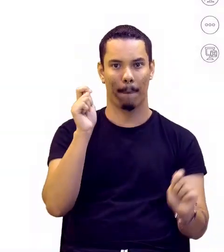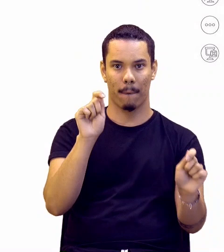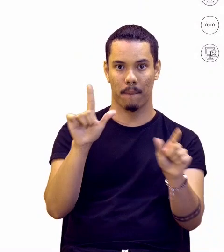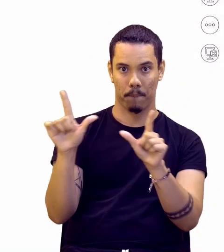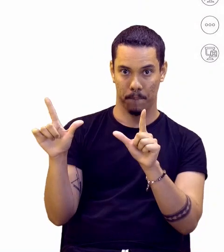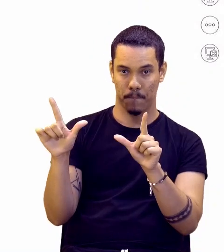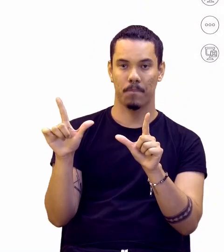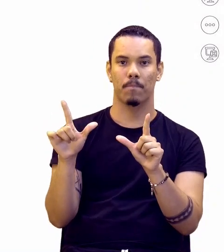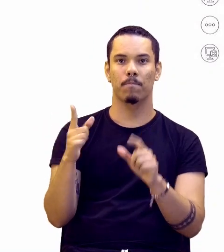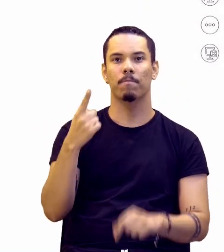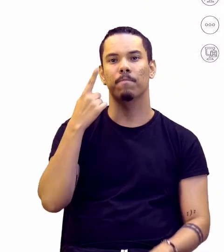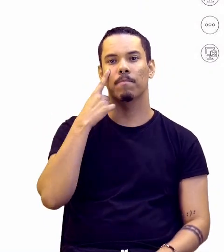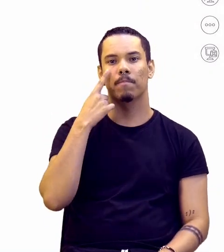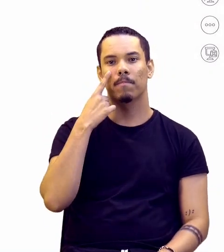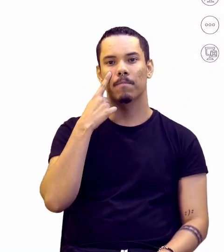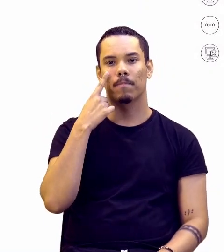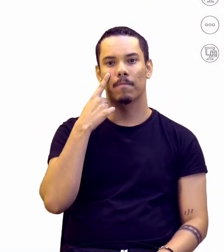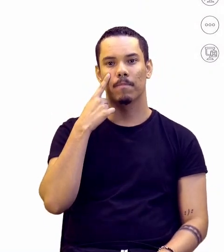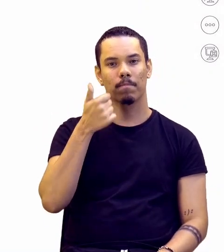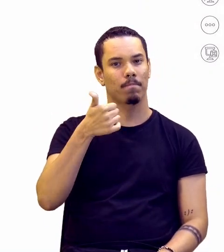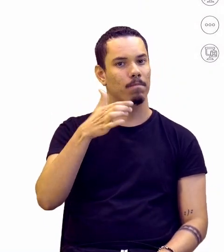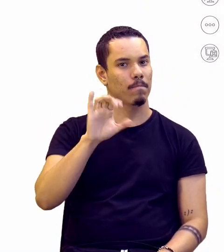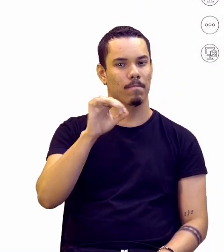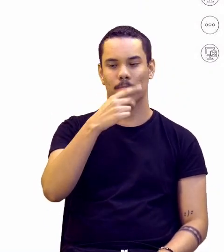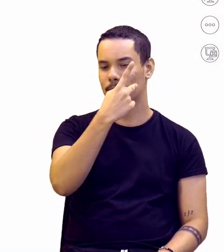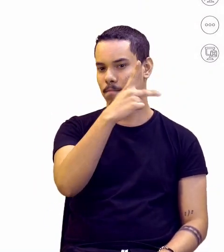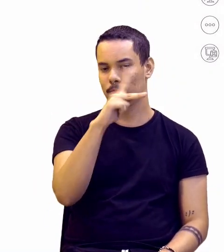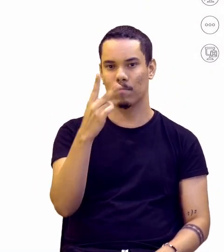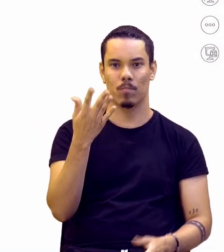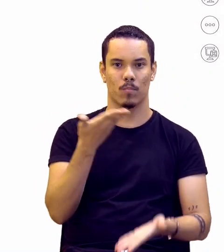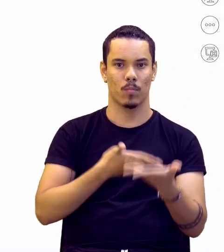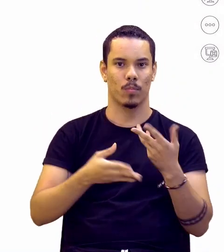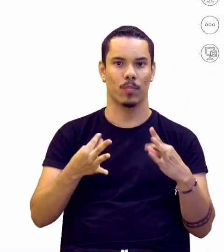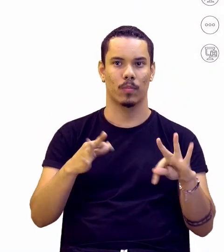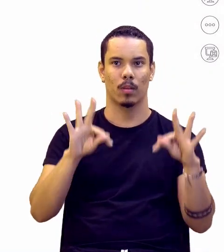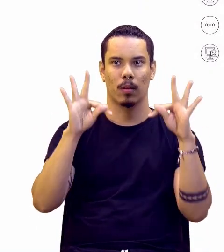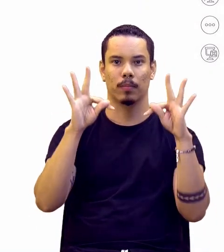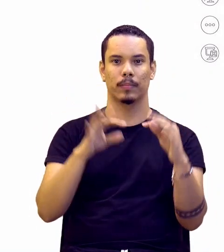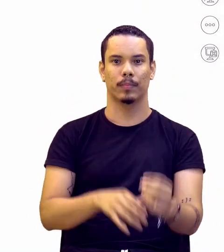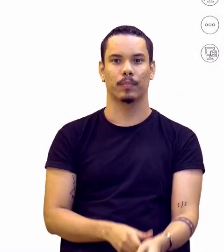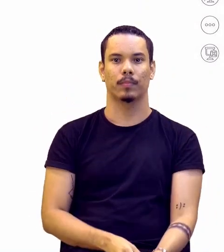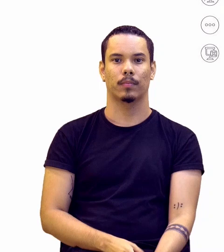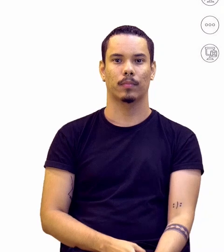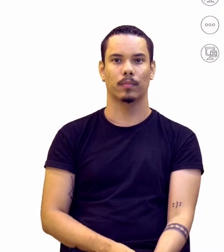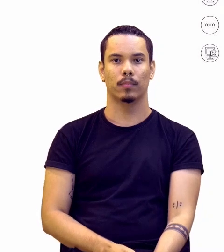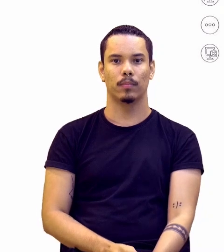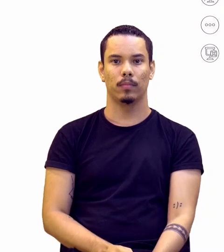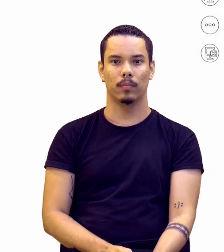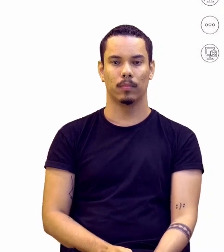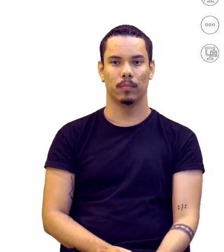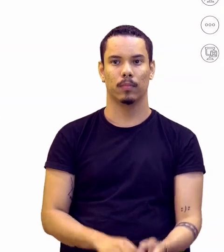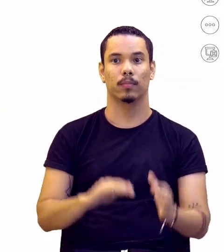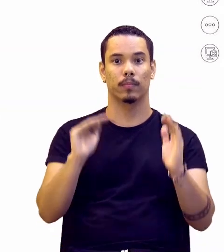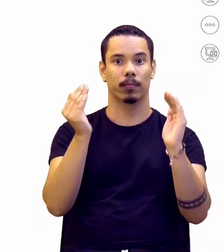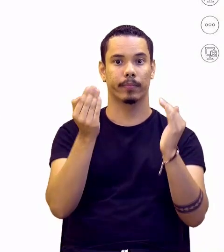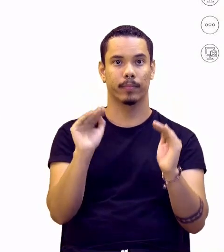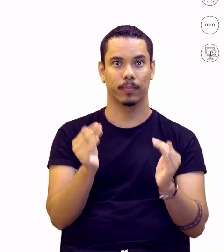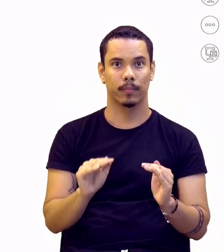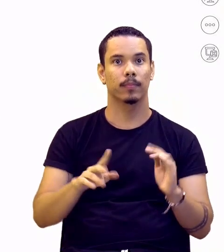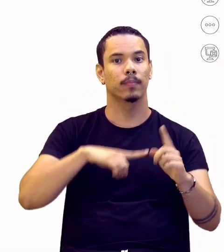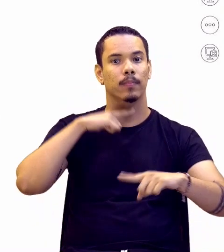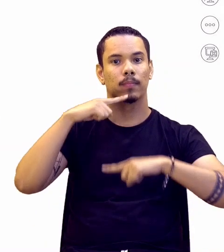conferir. Dá o 10 para essa garotada esperta aí da mediação tecnológica. Vamos analisar, tirando as dúvidas